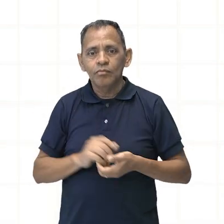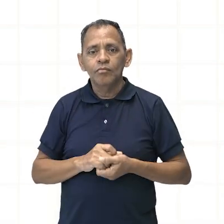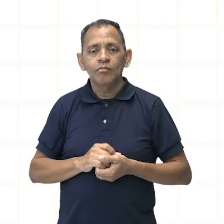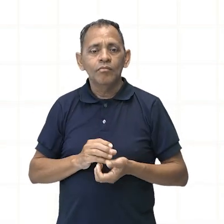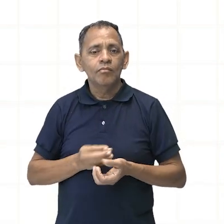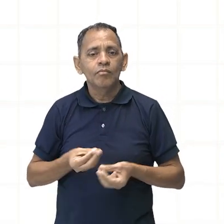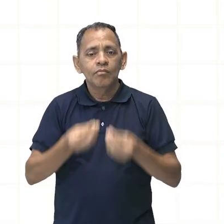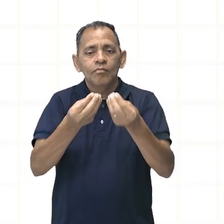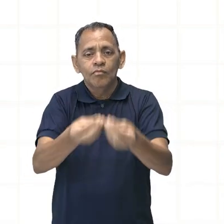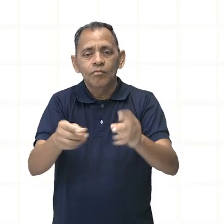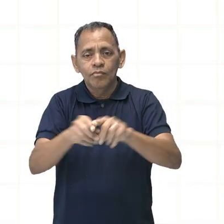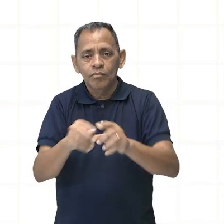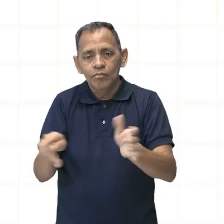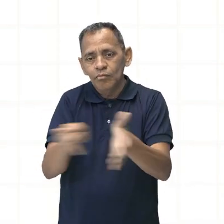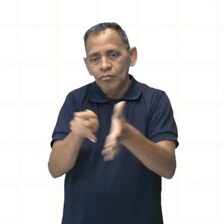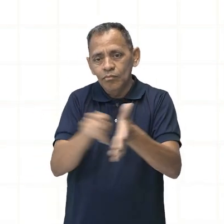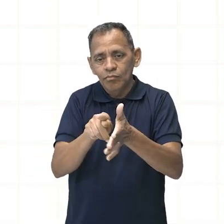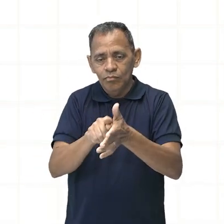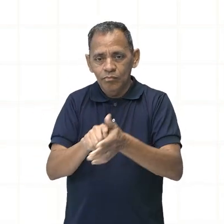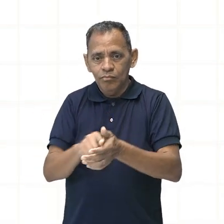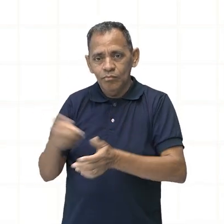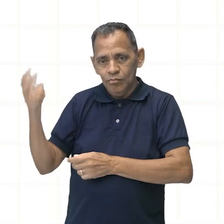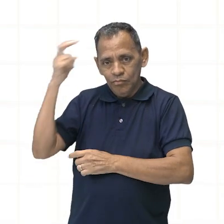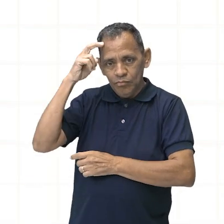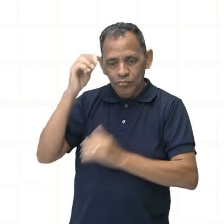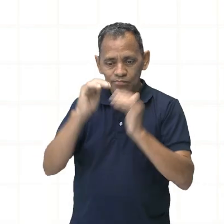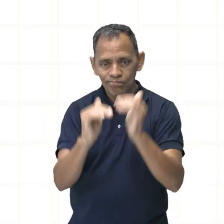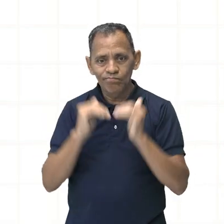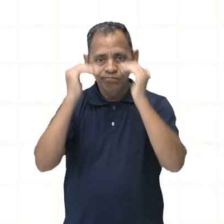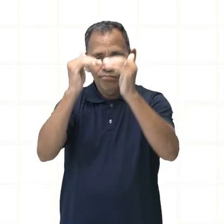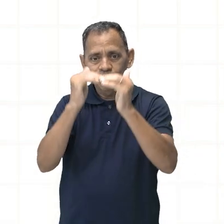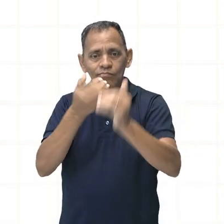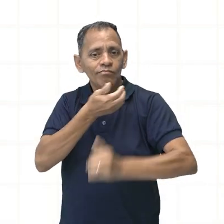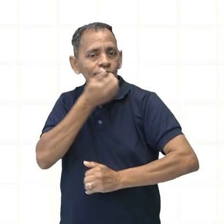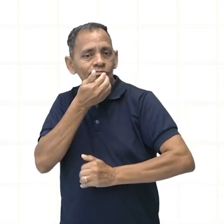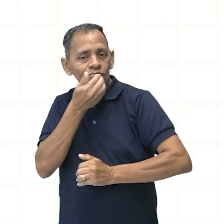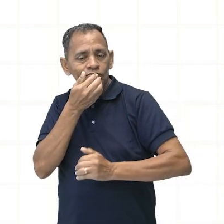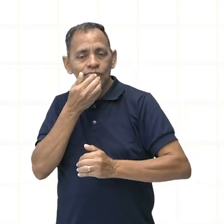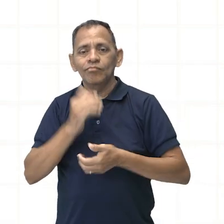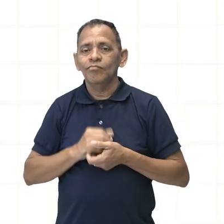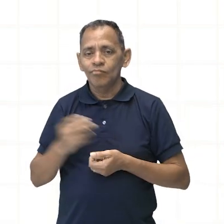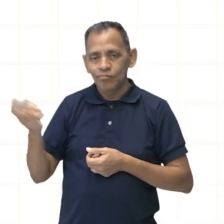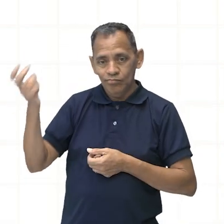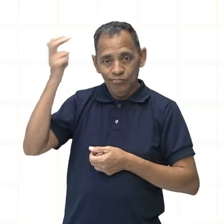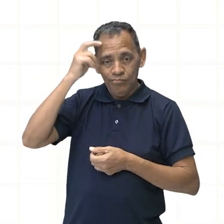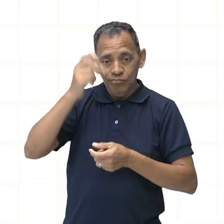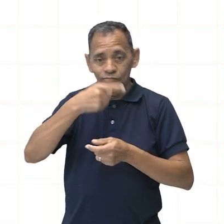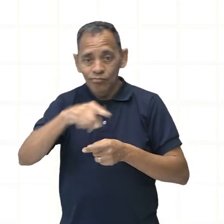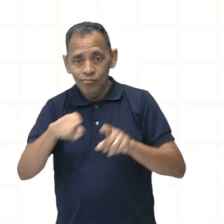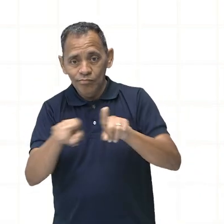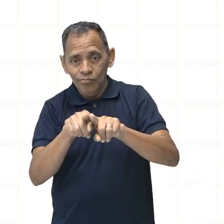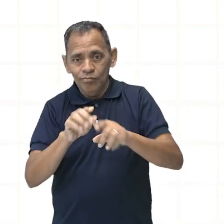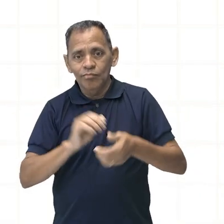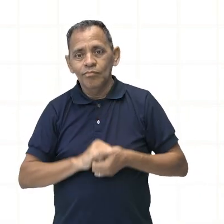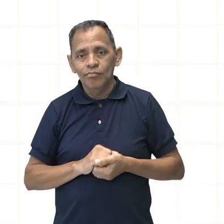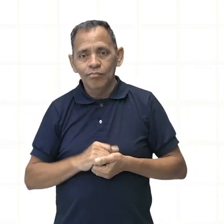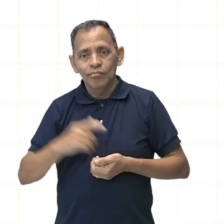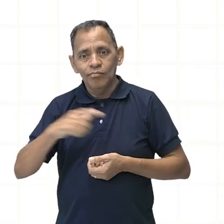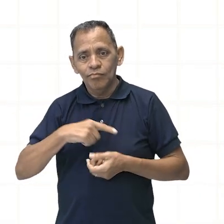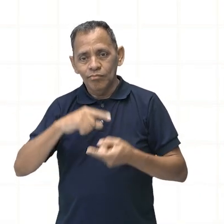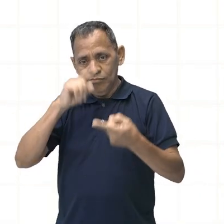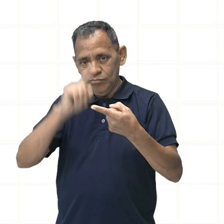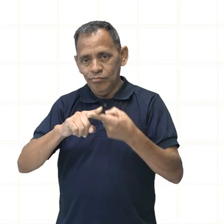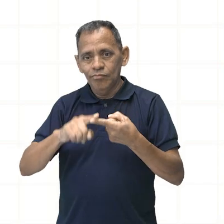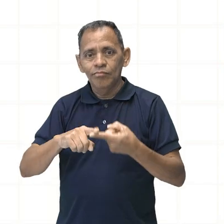como superior, como melhor em relação às outras culturas. Então, quando a gente tem o etnocentrismo, é quando a